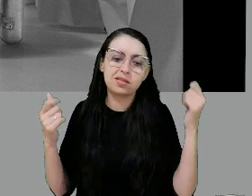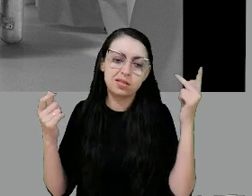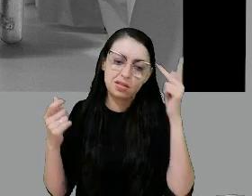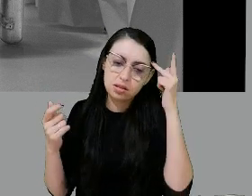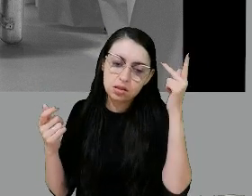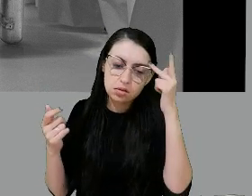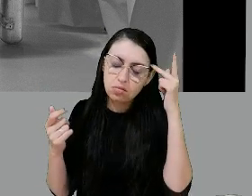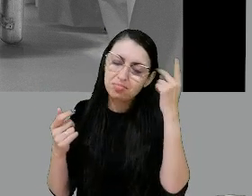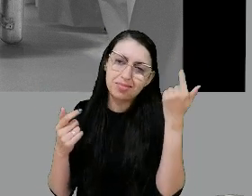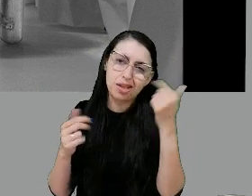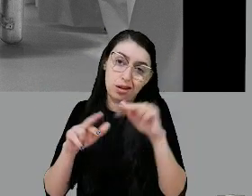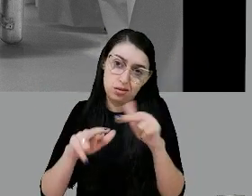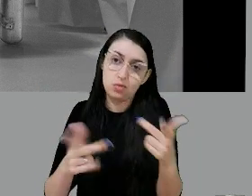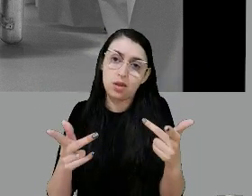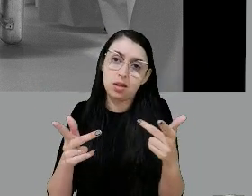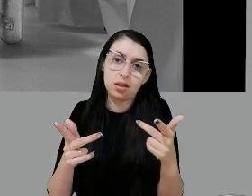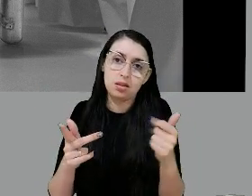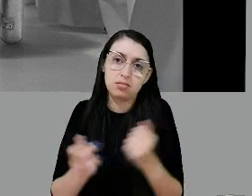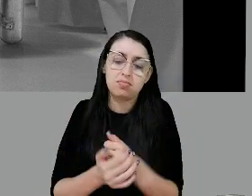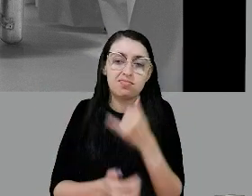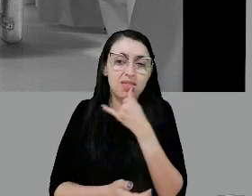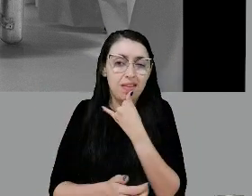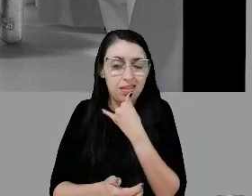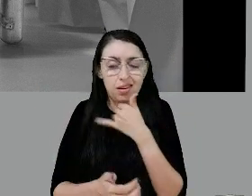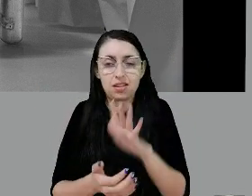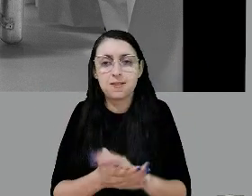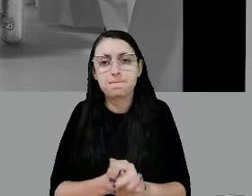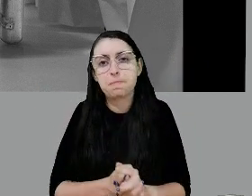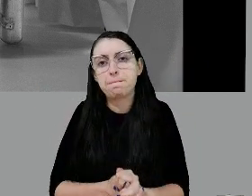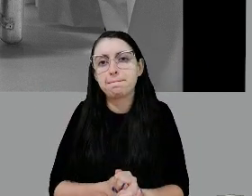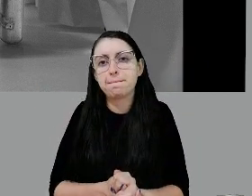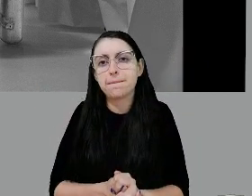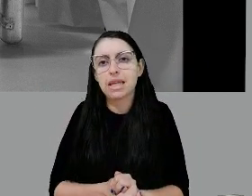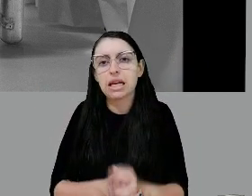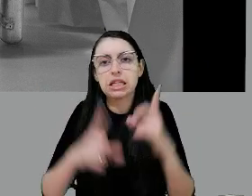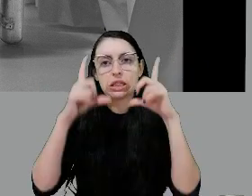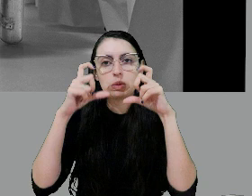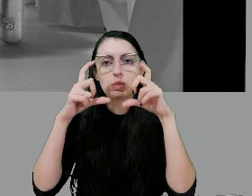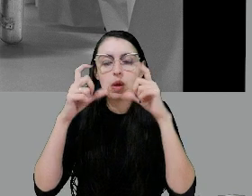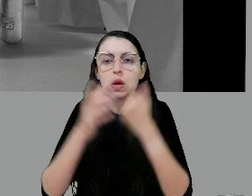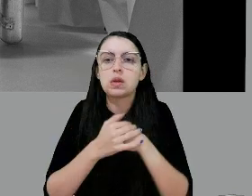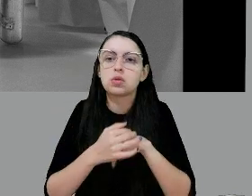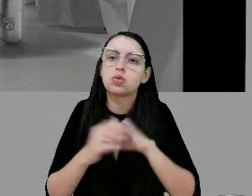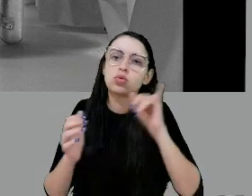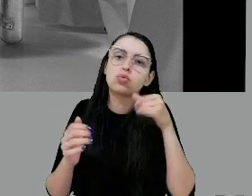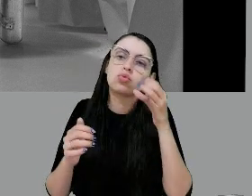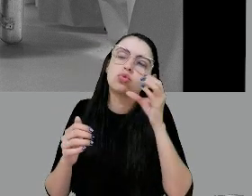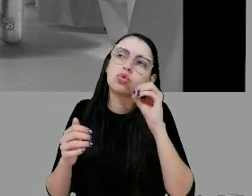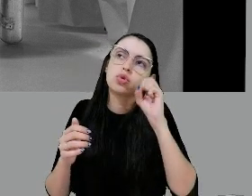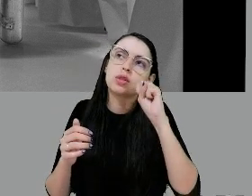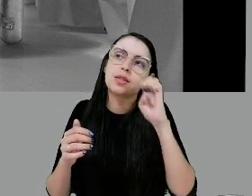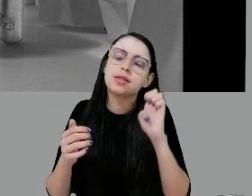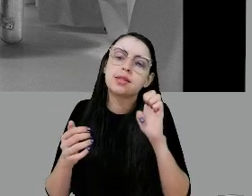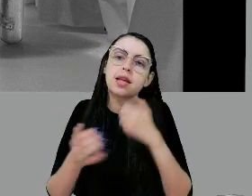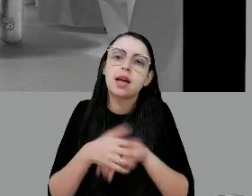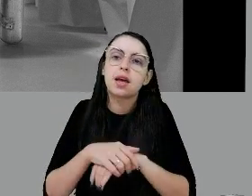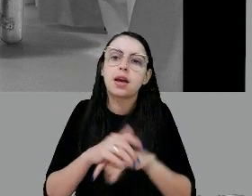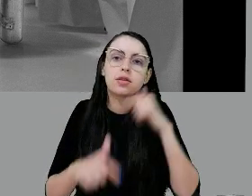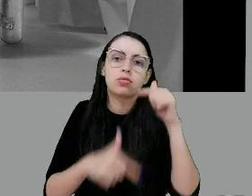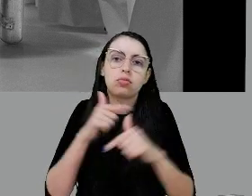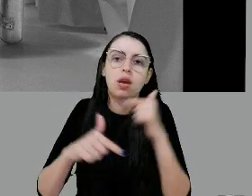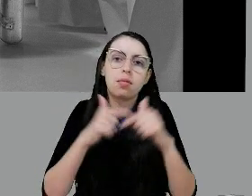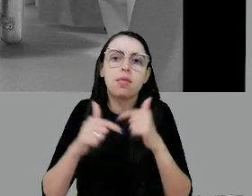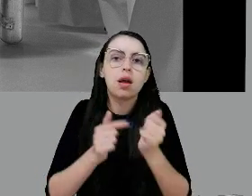se avizinha não é, infelizmente, positivo. E as fotos, José Augusto, nesse